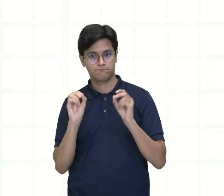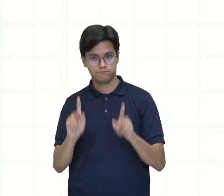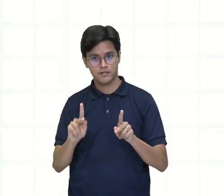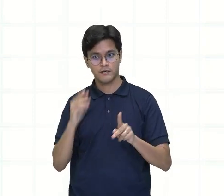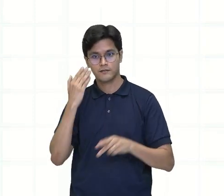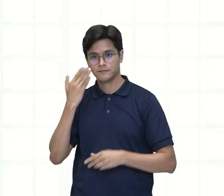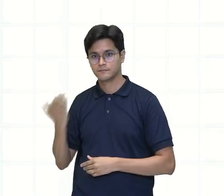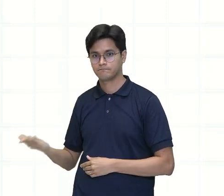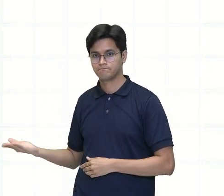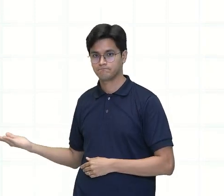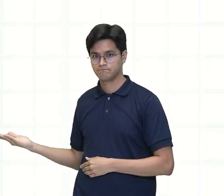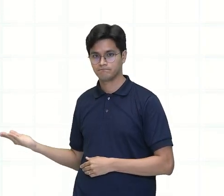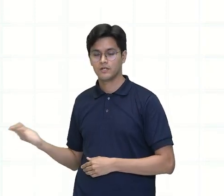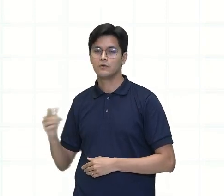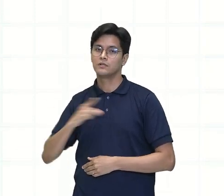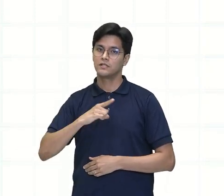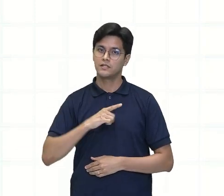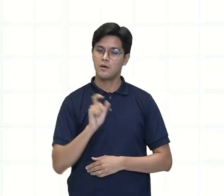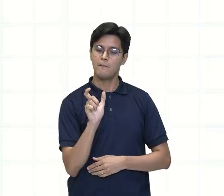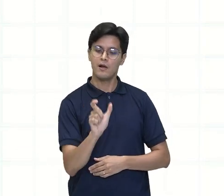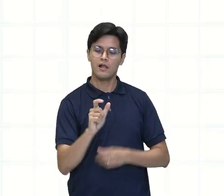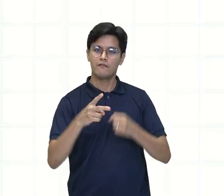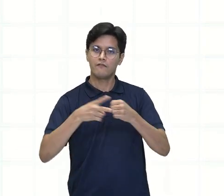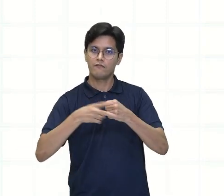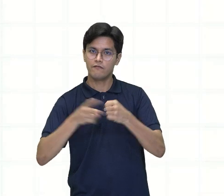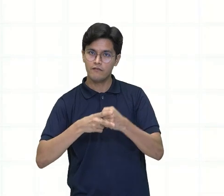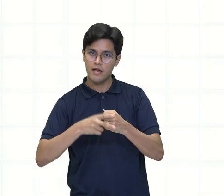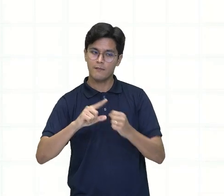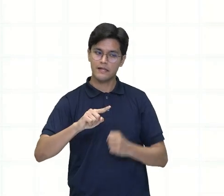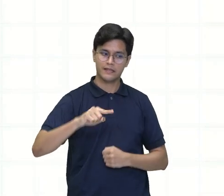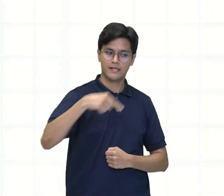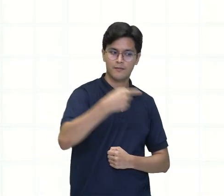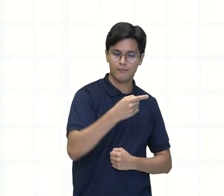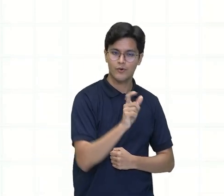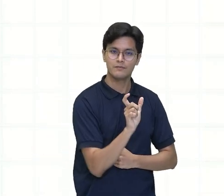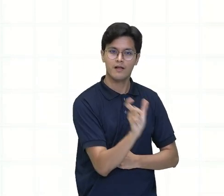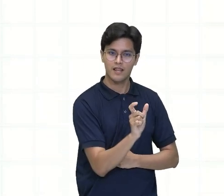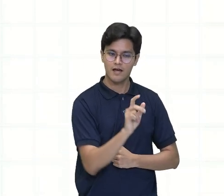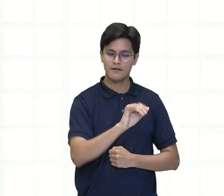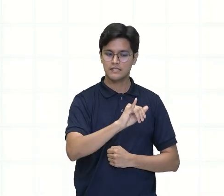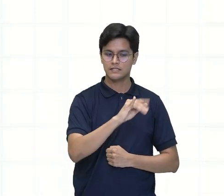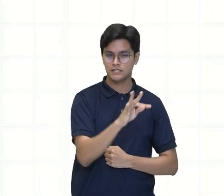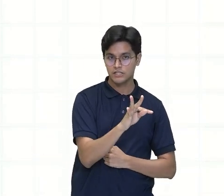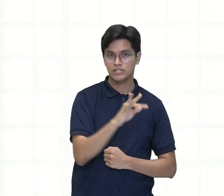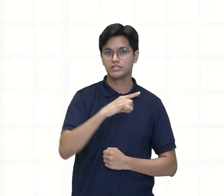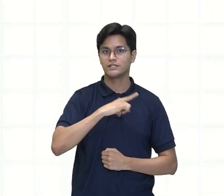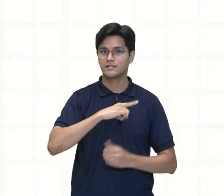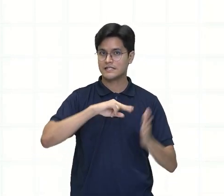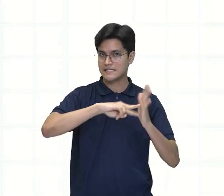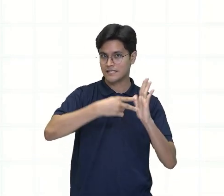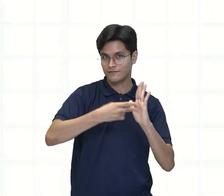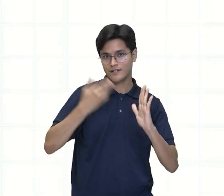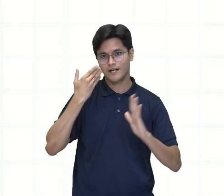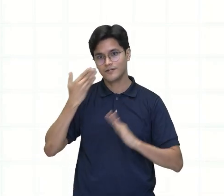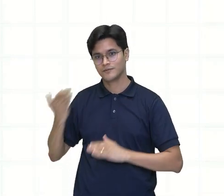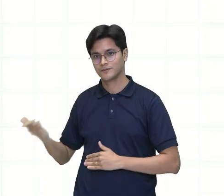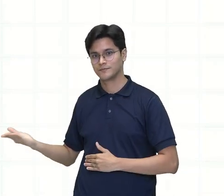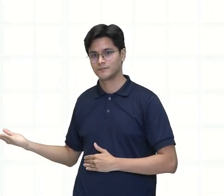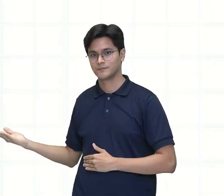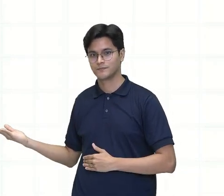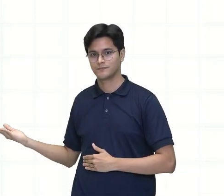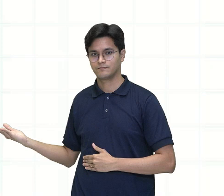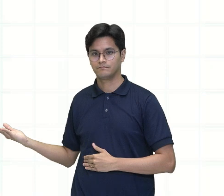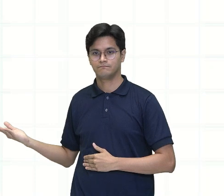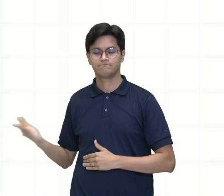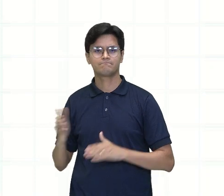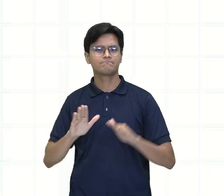logo depois do verbo, ele tem esses significados, né? Com função de objeto. Lhe ou a.